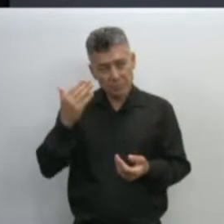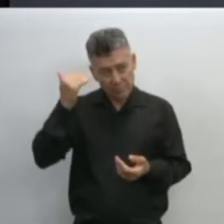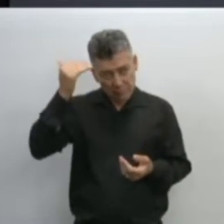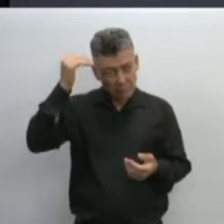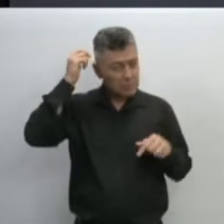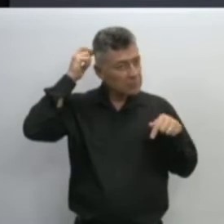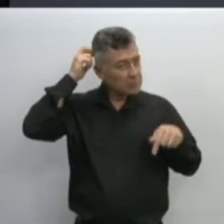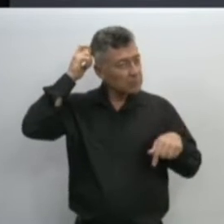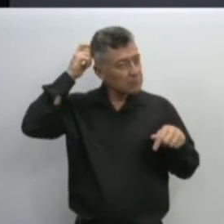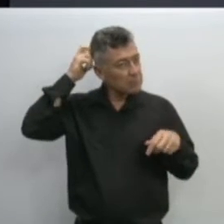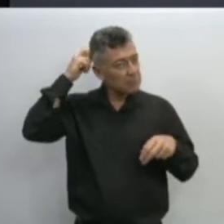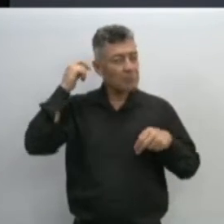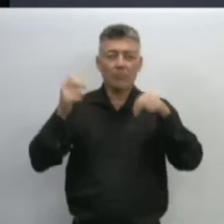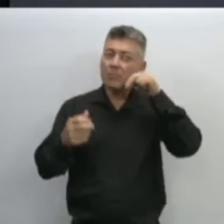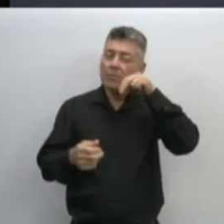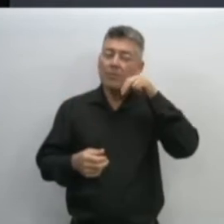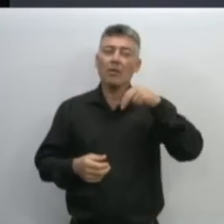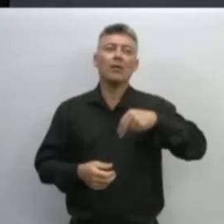tem muito ainda